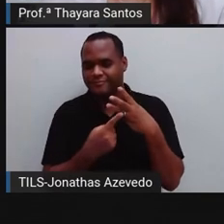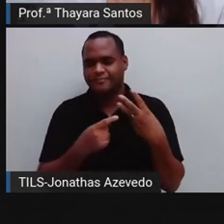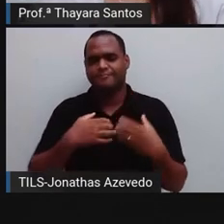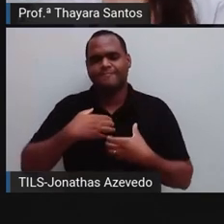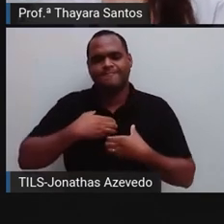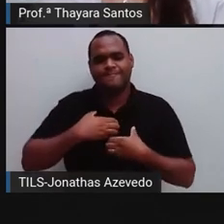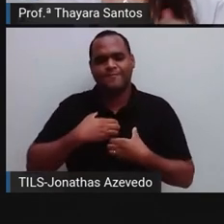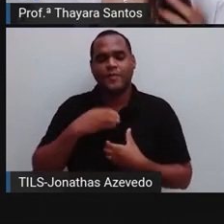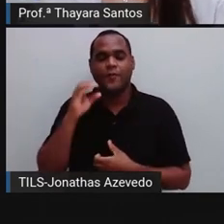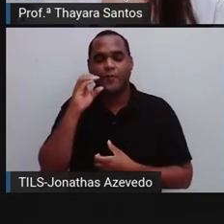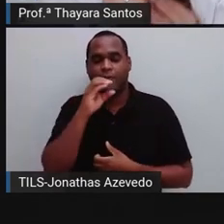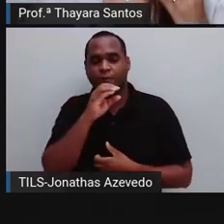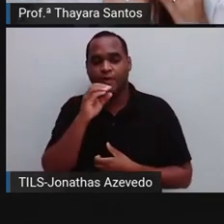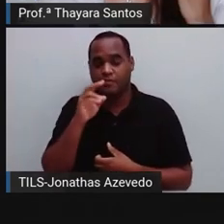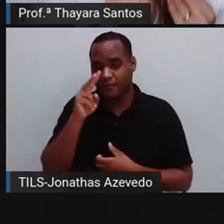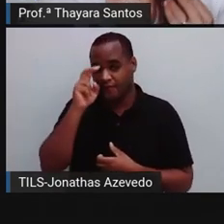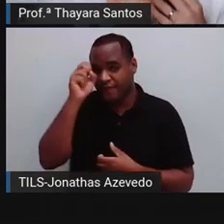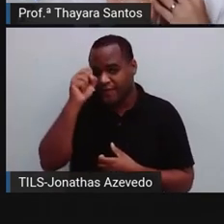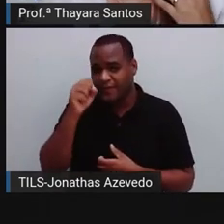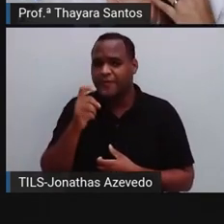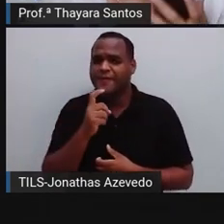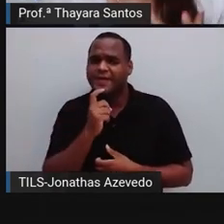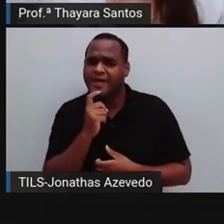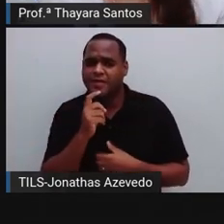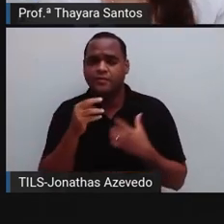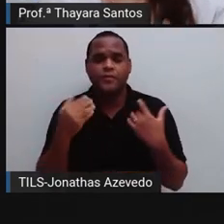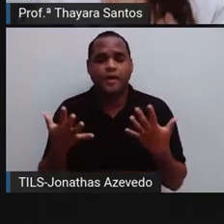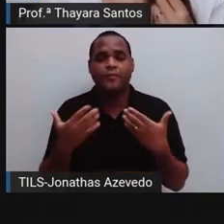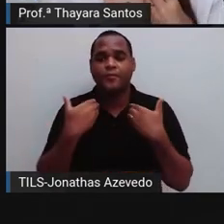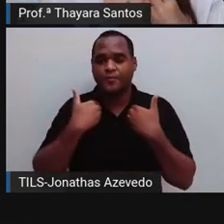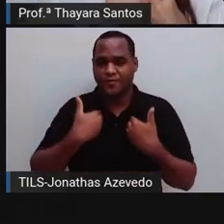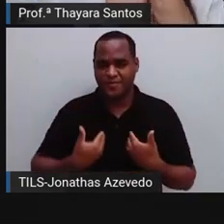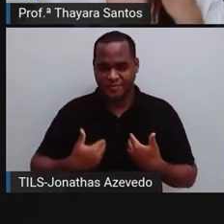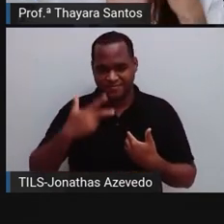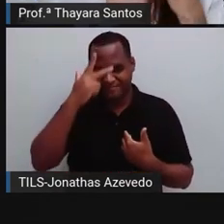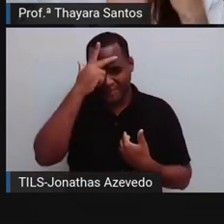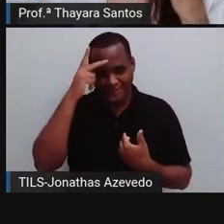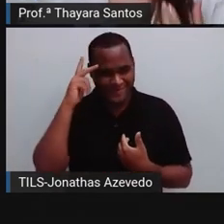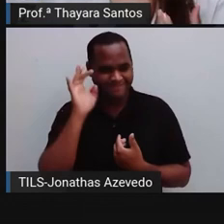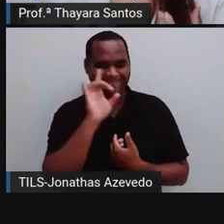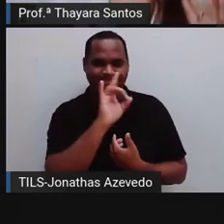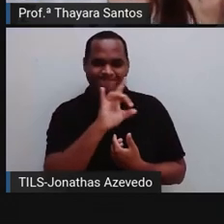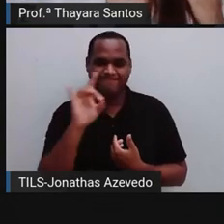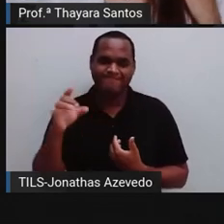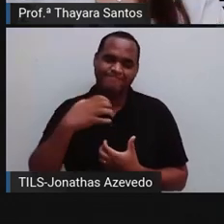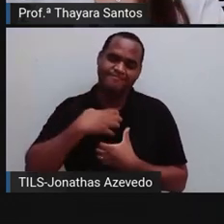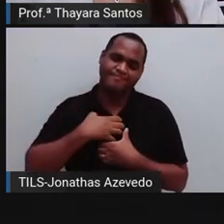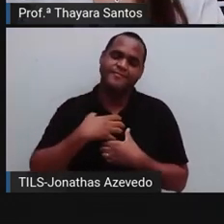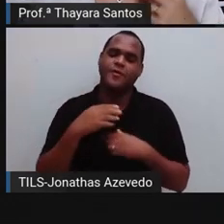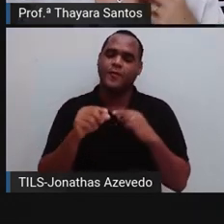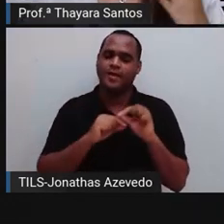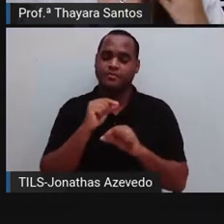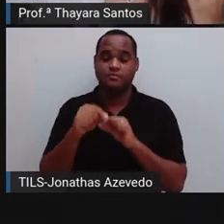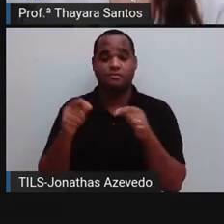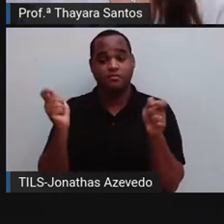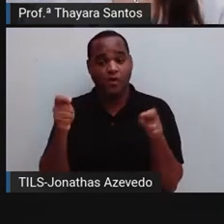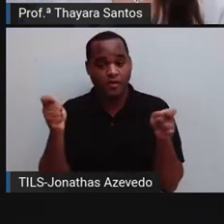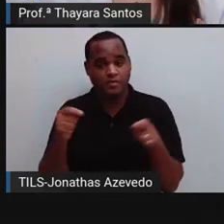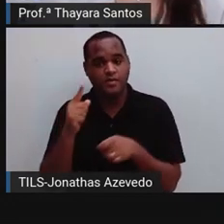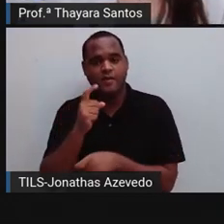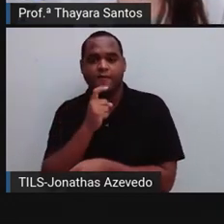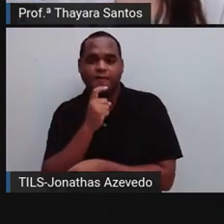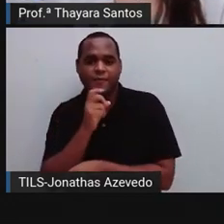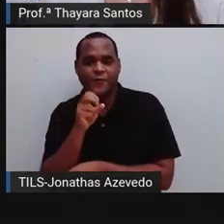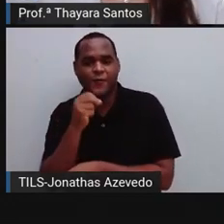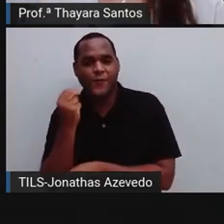é? A sensação térmica é a temperatura que o nosso corpo individualmente ele sente. Pode ser o frio ou pode ser a